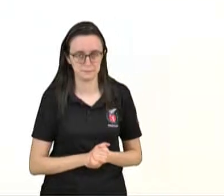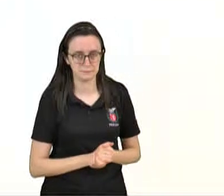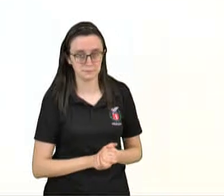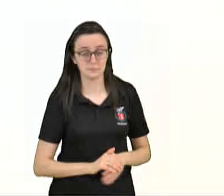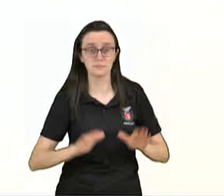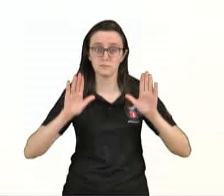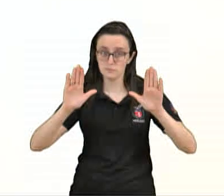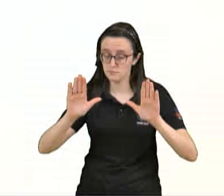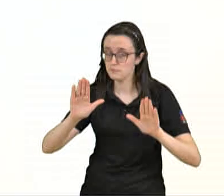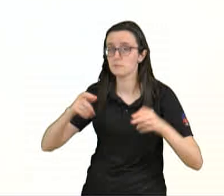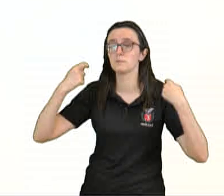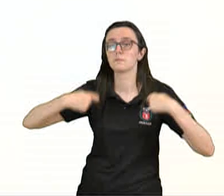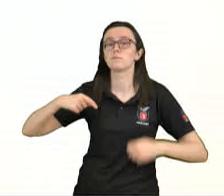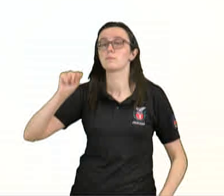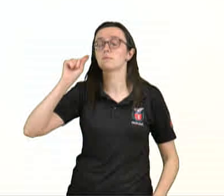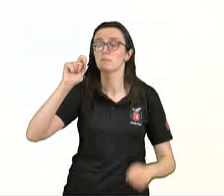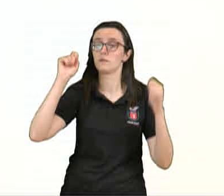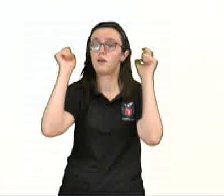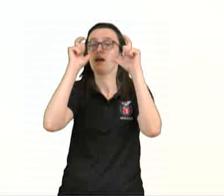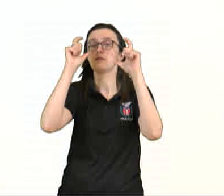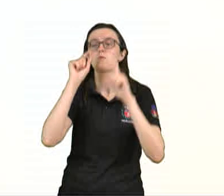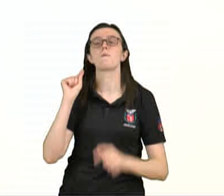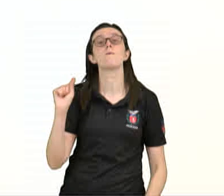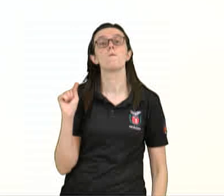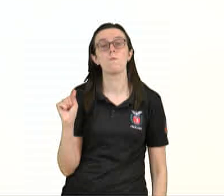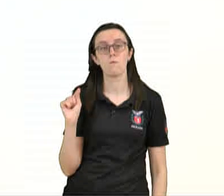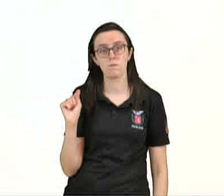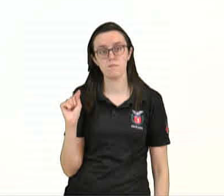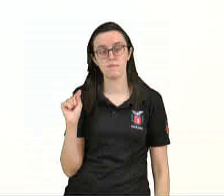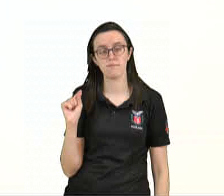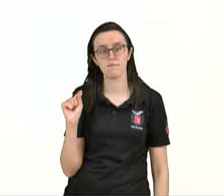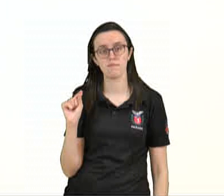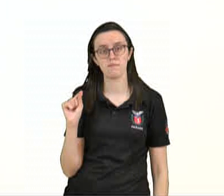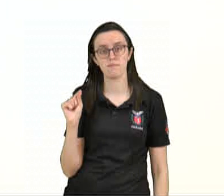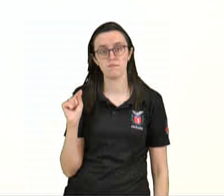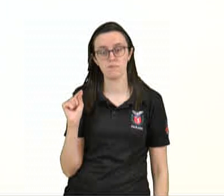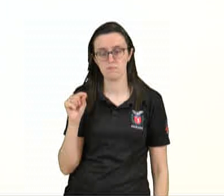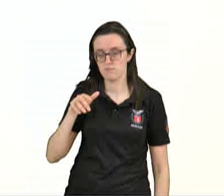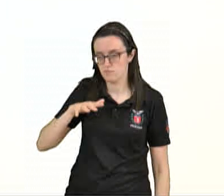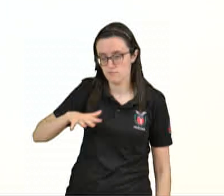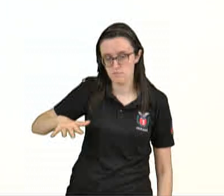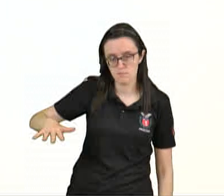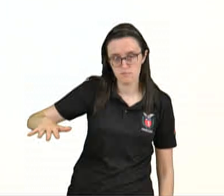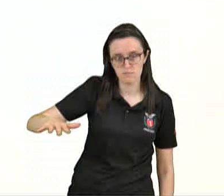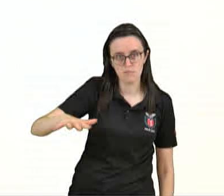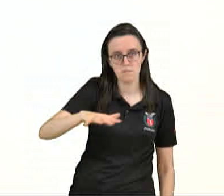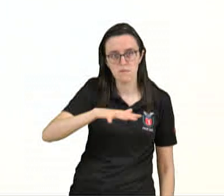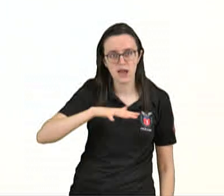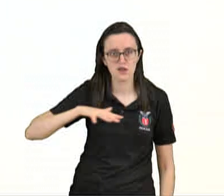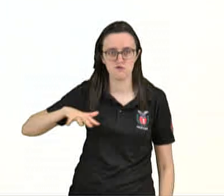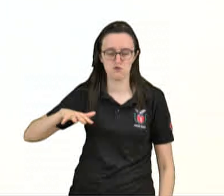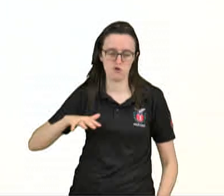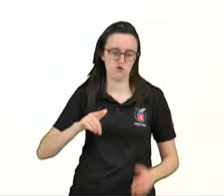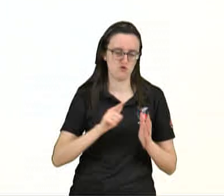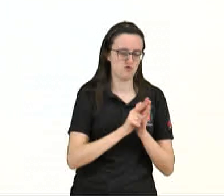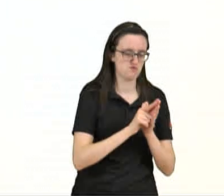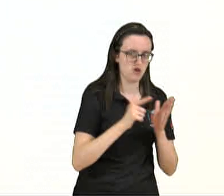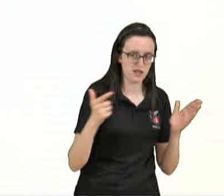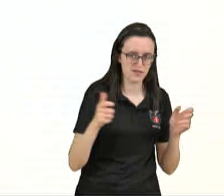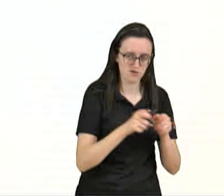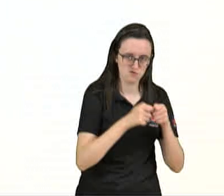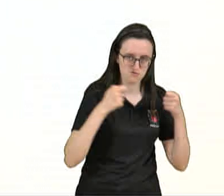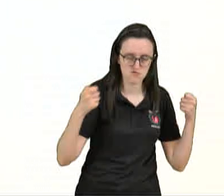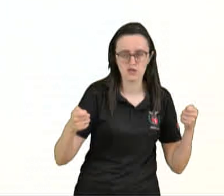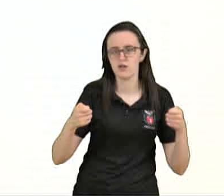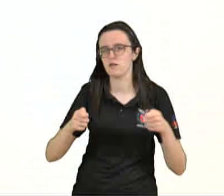Contudo, é preciso atentar para o fato de que o meio teve jornal, rádio,